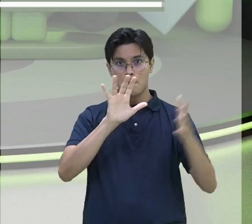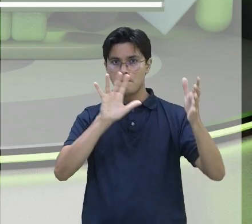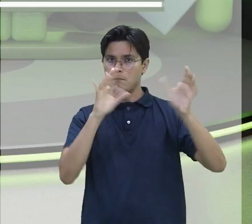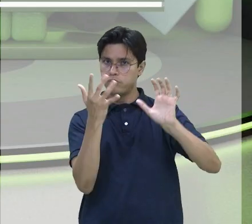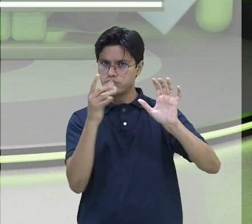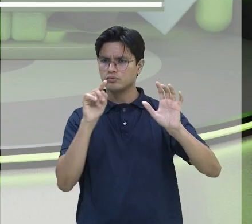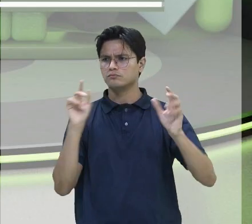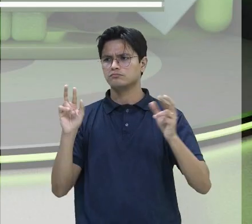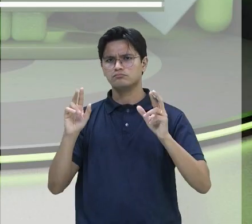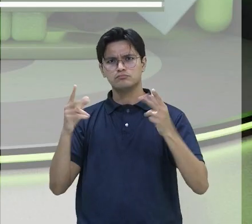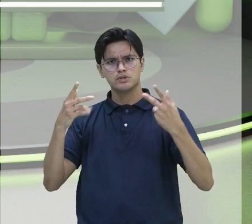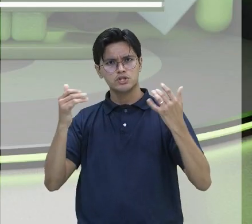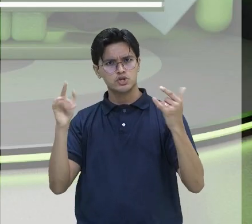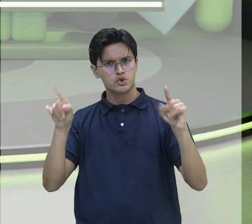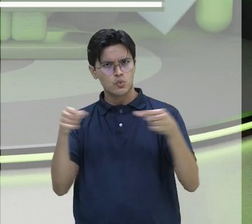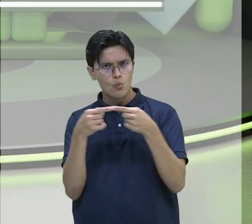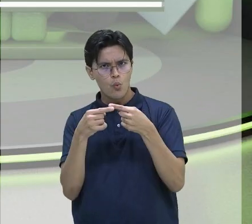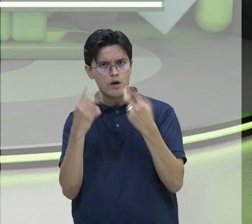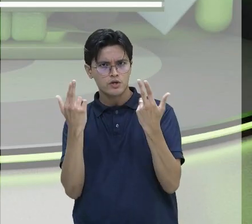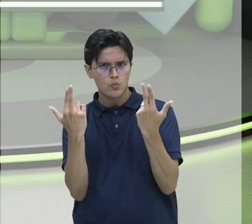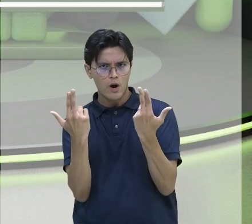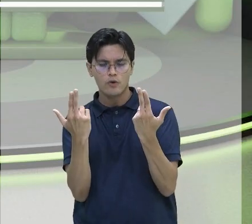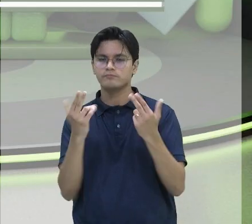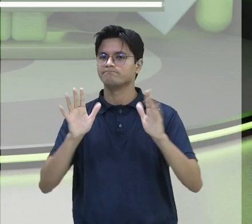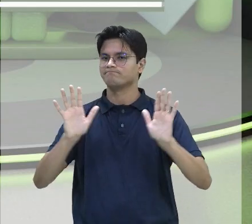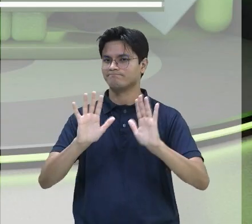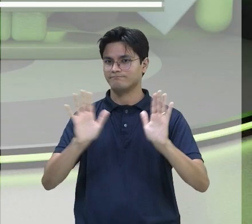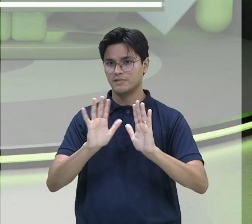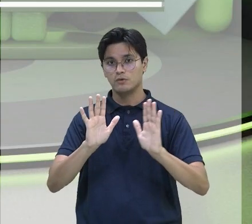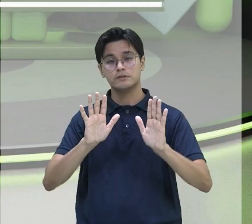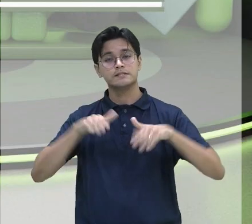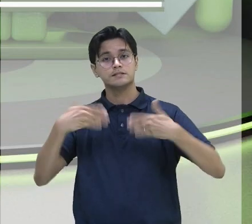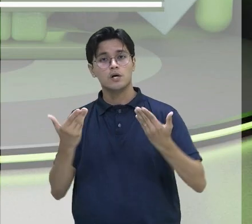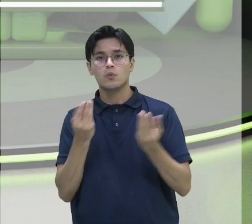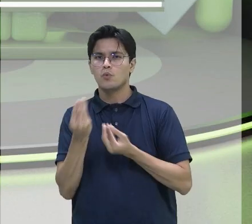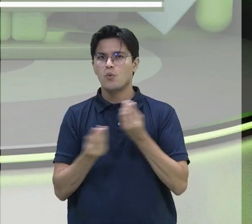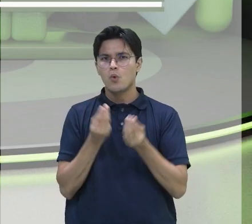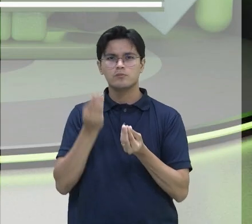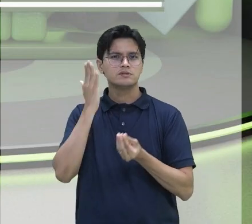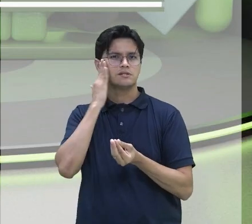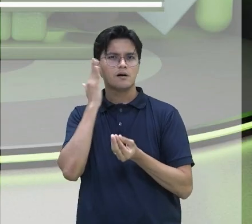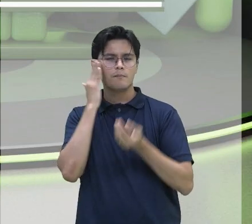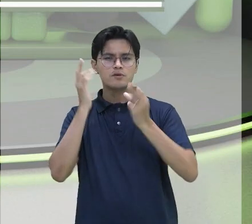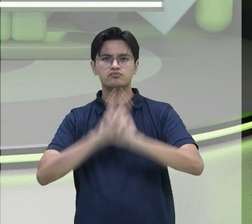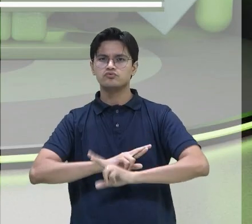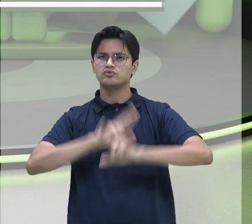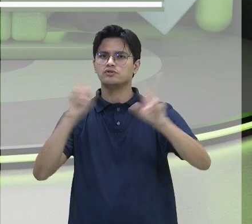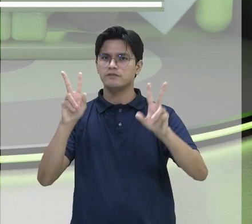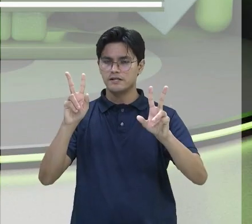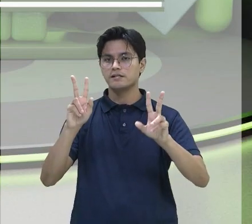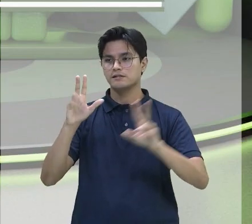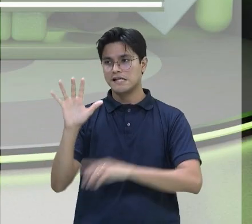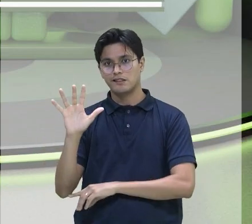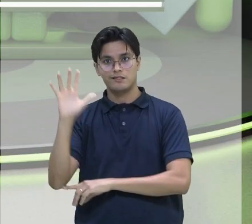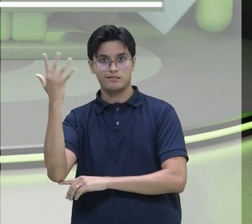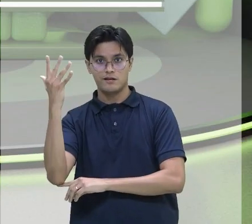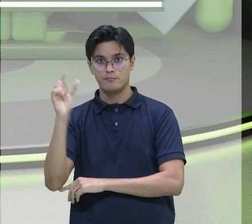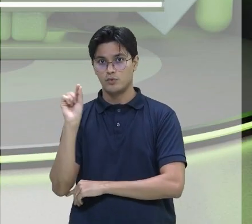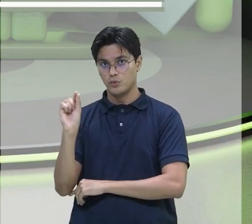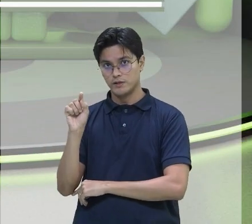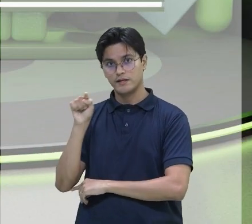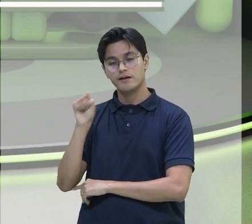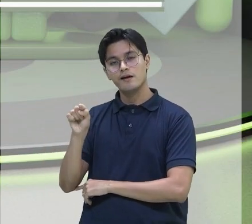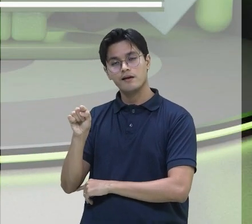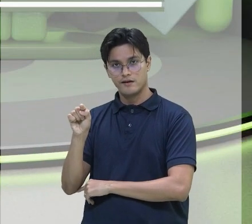não. Então, como diferenciar tempo, que serão o quê? As condições